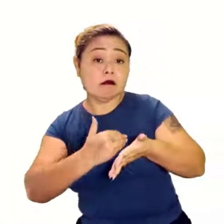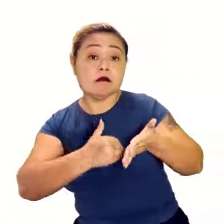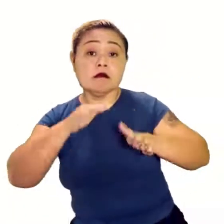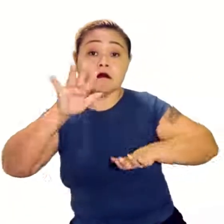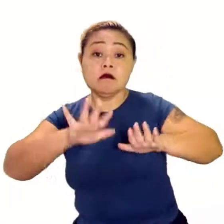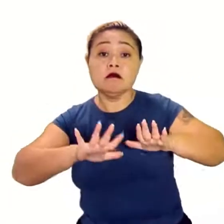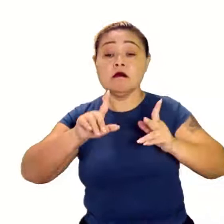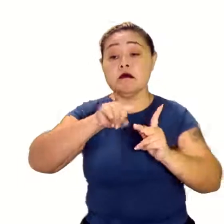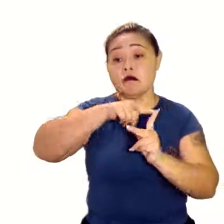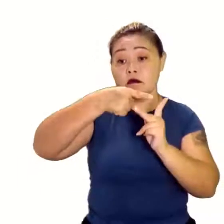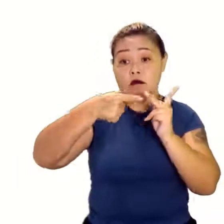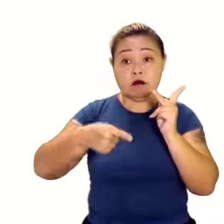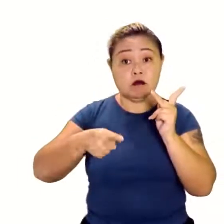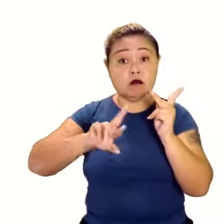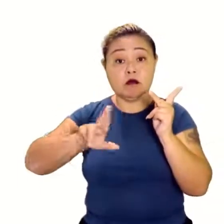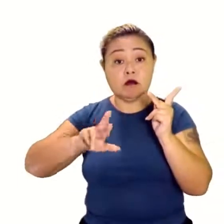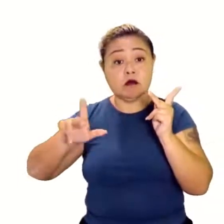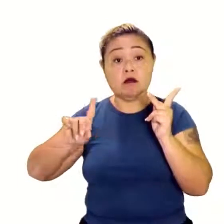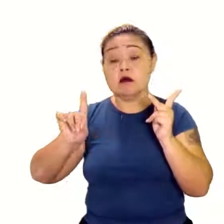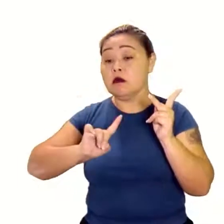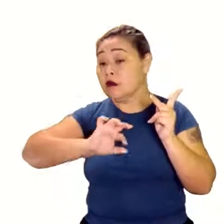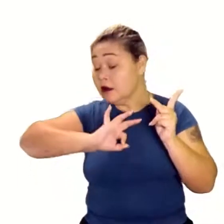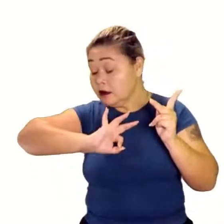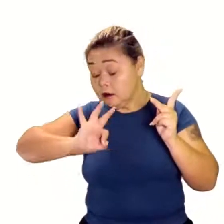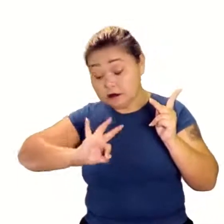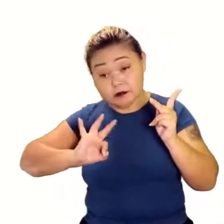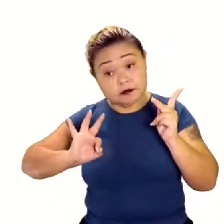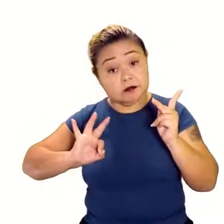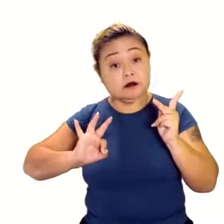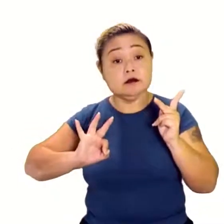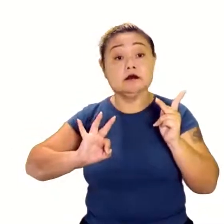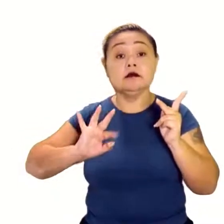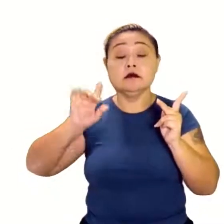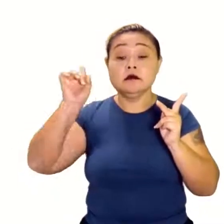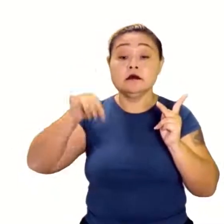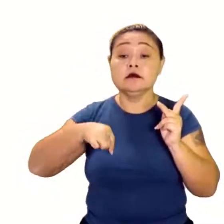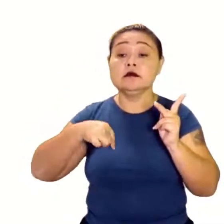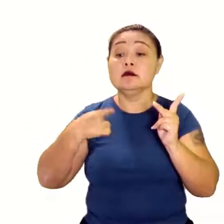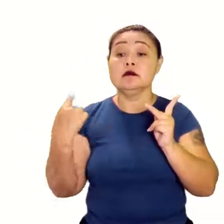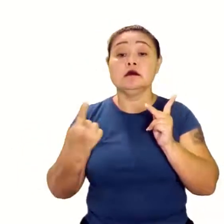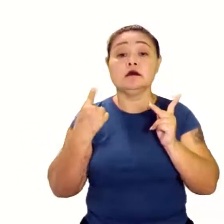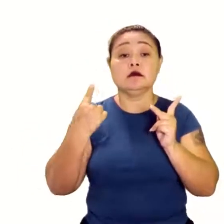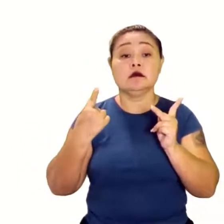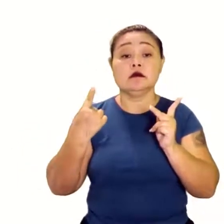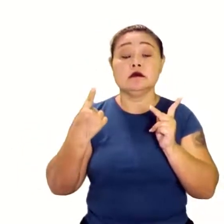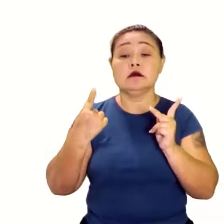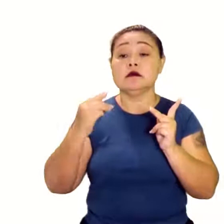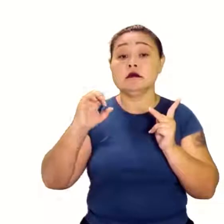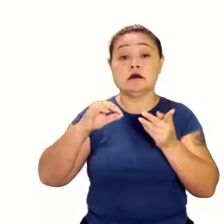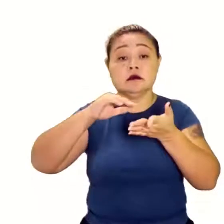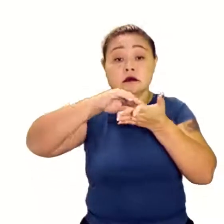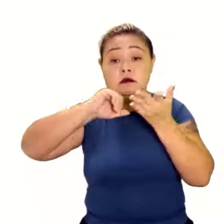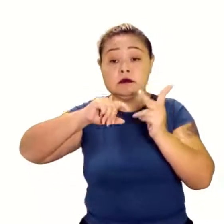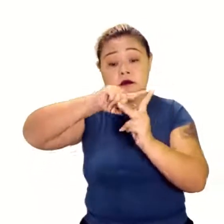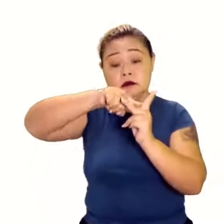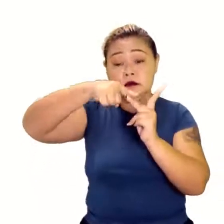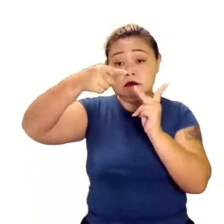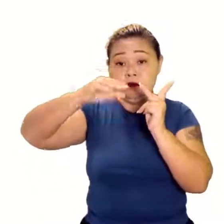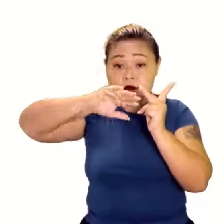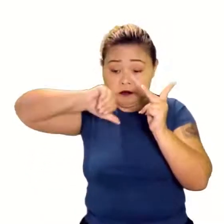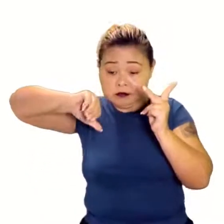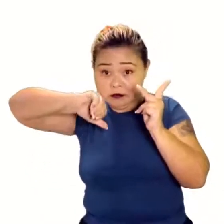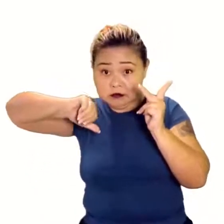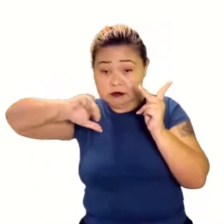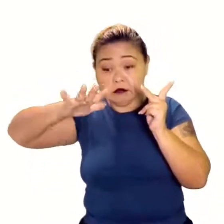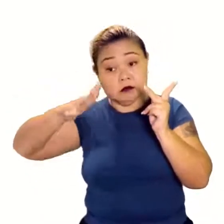caso os radicais não sejam semelhantes de jeito nenhum, o jeito de fazer só tem um. Ou você extrai as raízes, não